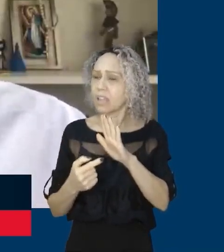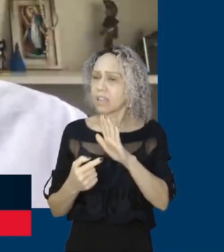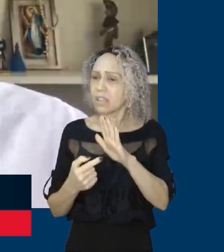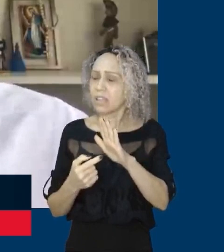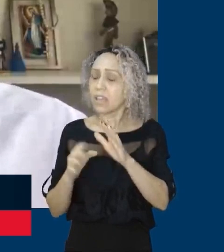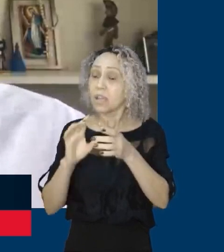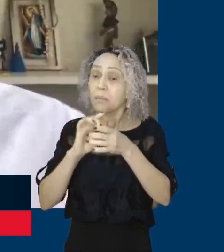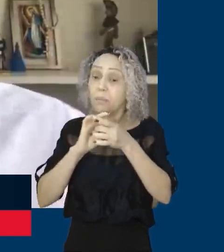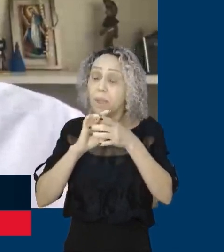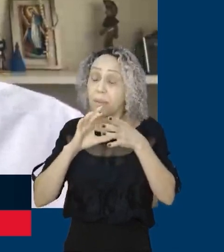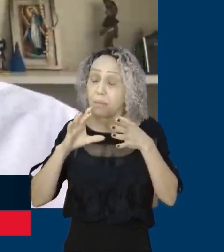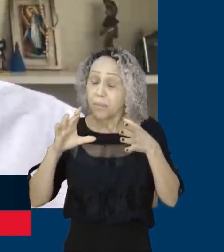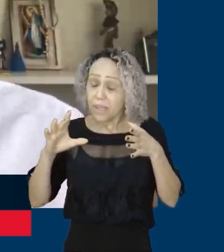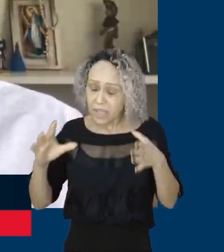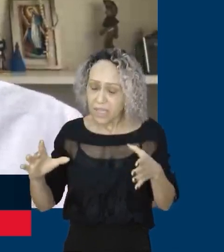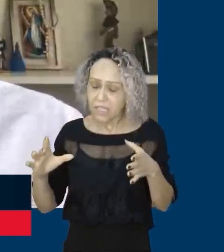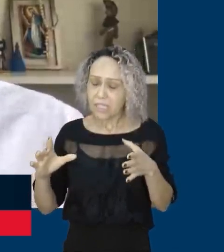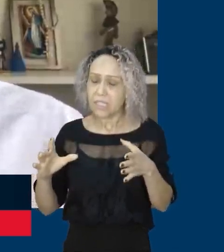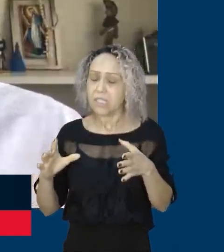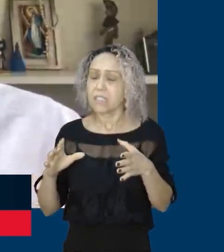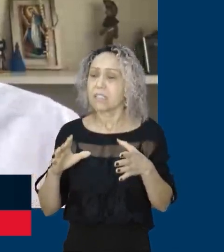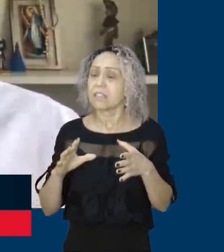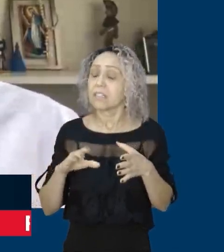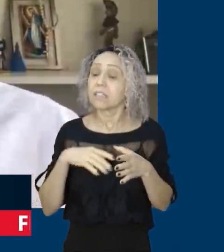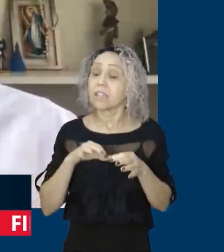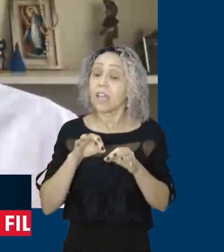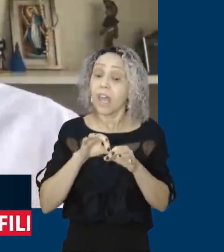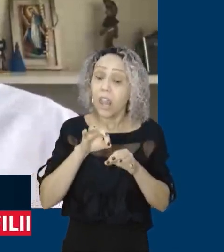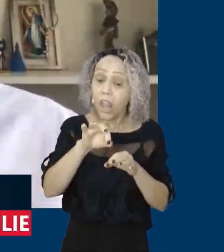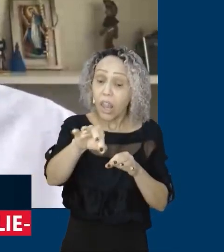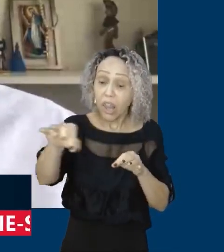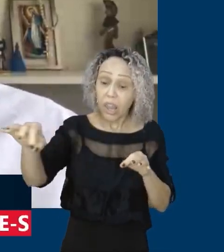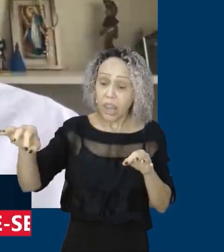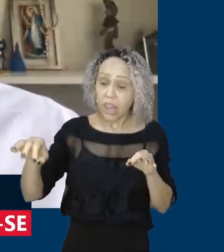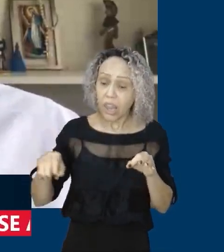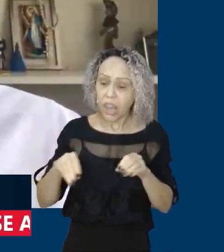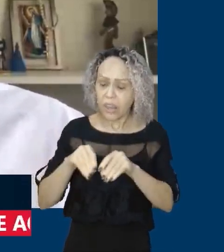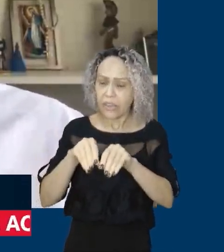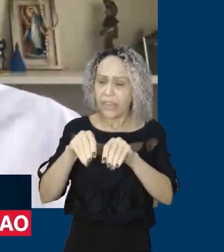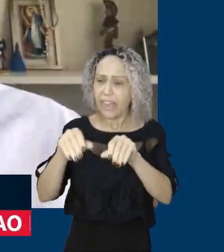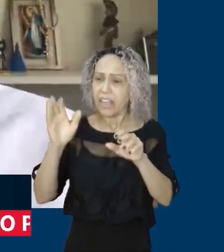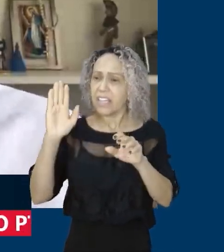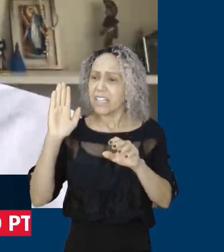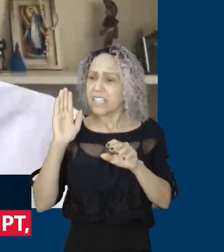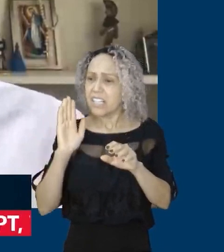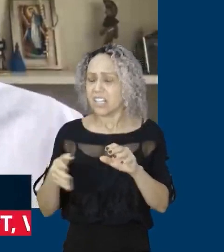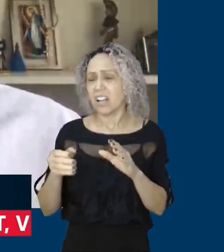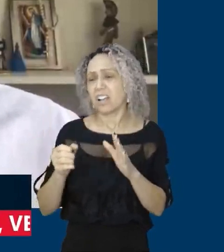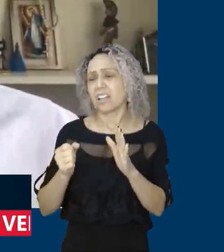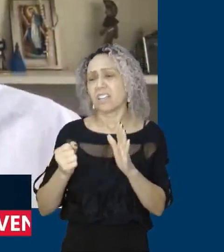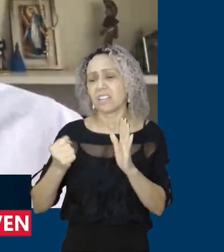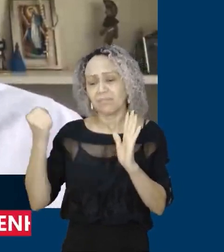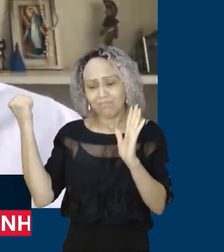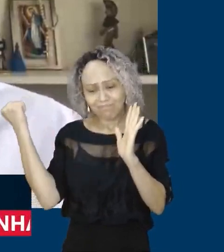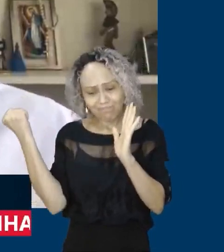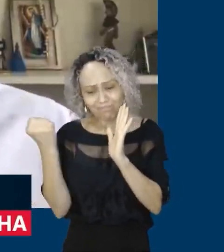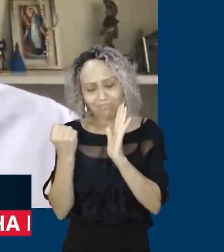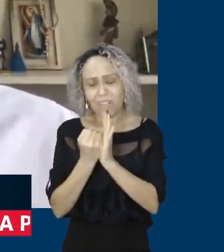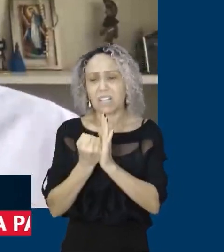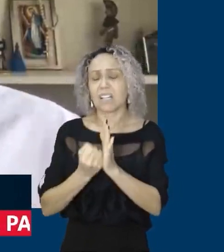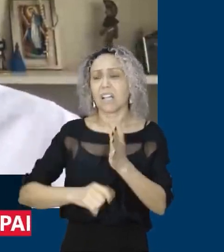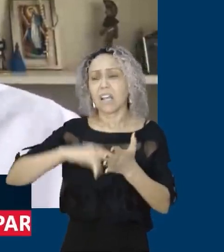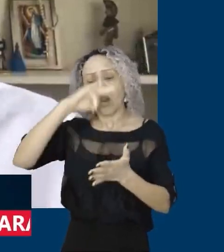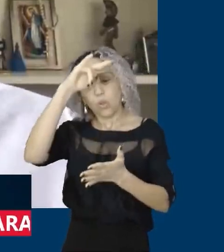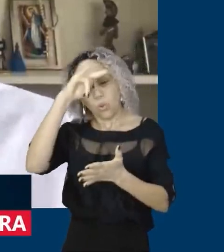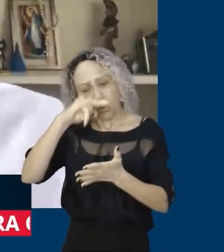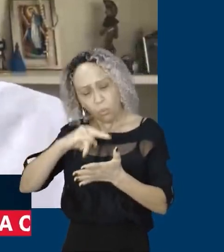permite que terras que foram demarcadas, elas possam refluir nessa decisão que foi